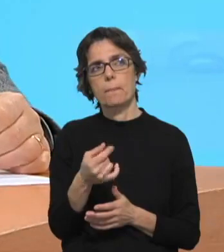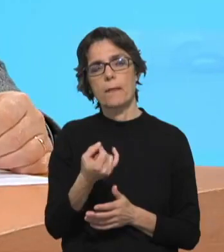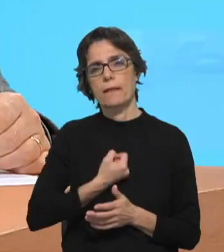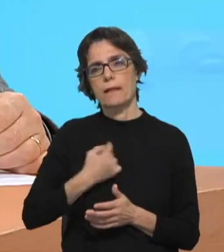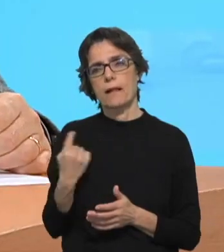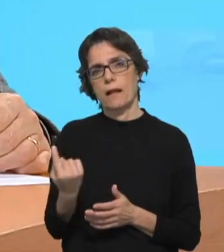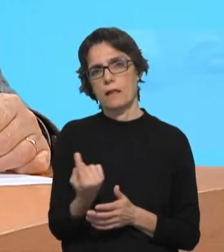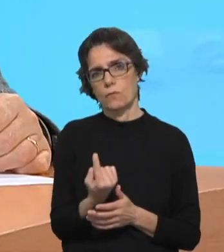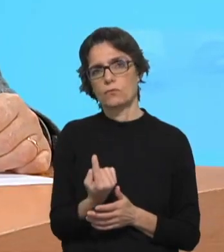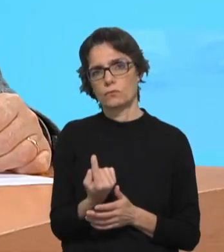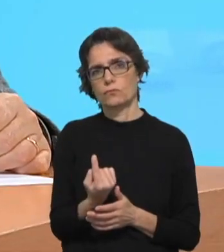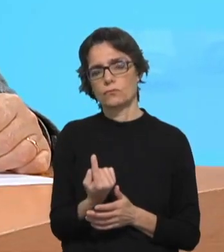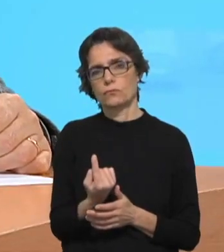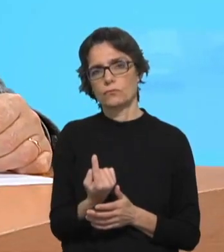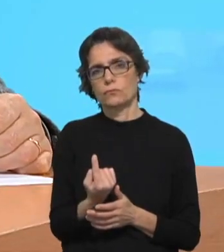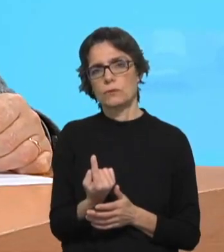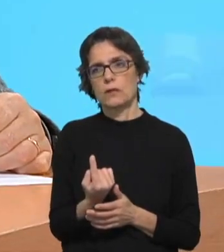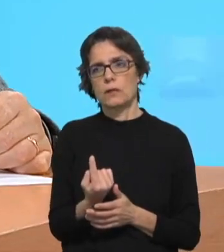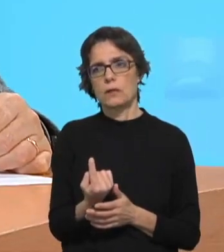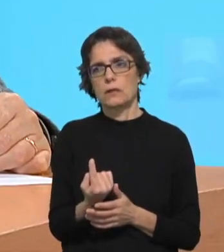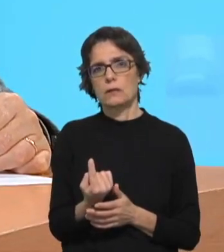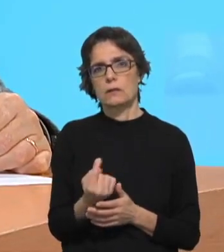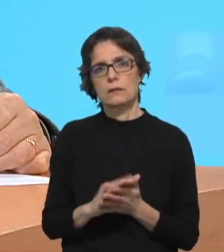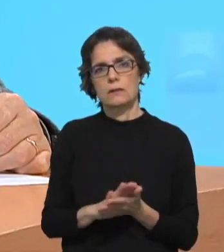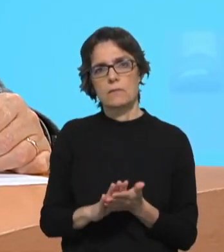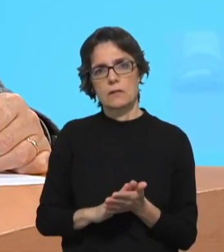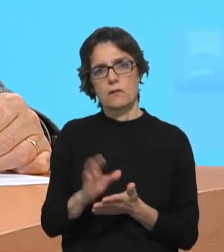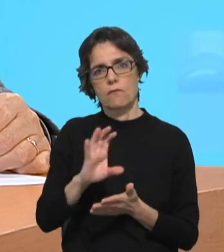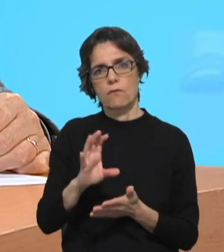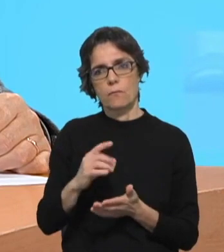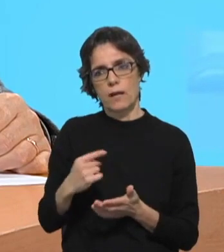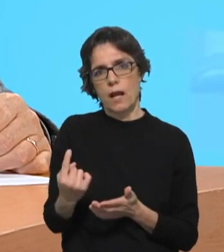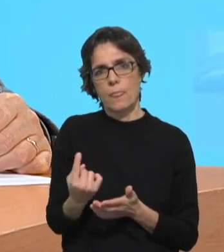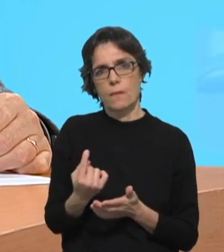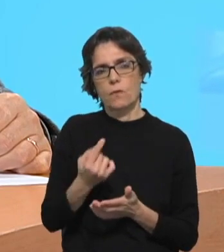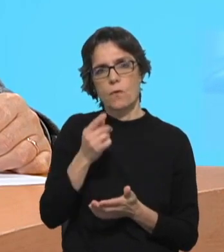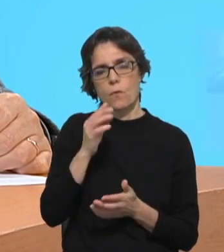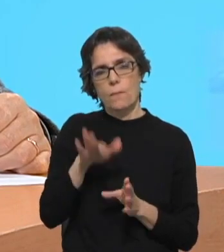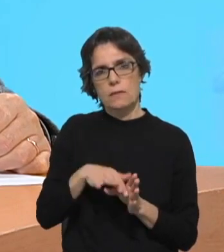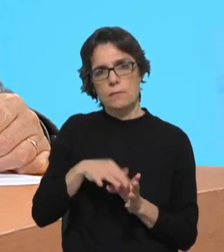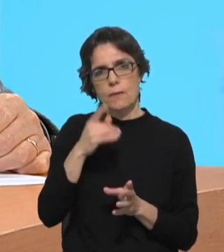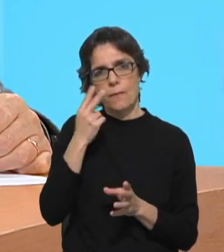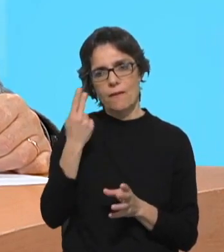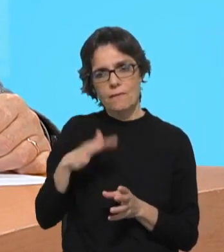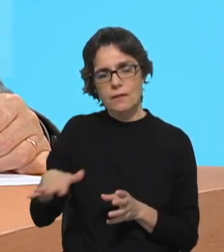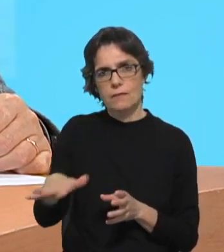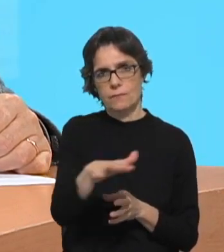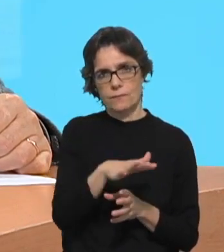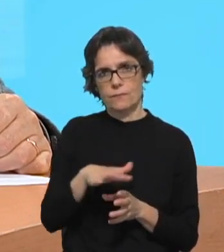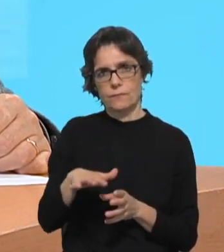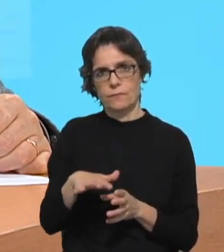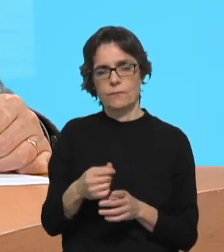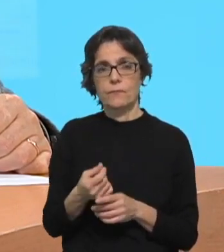num território. E, por exemplo, para a Igreja Católica, é decisivo compreender